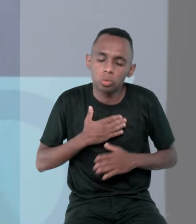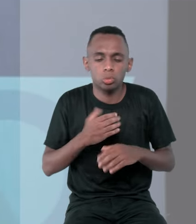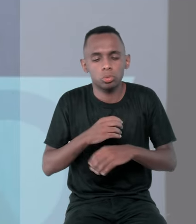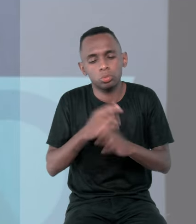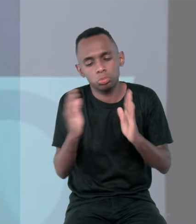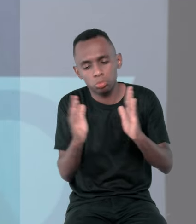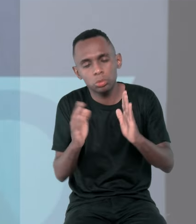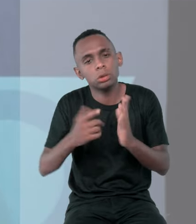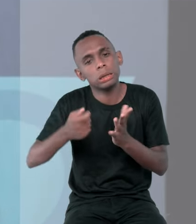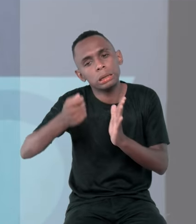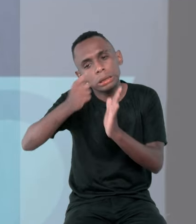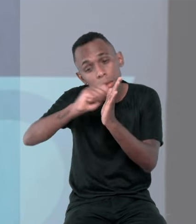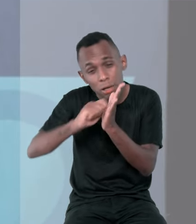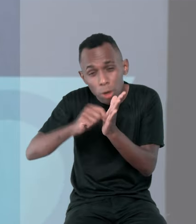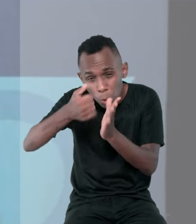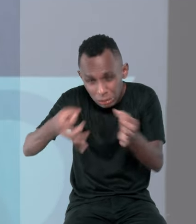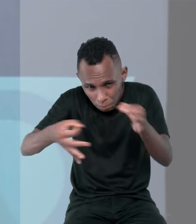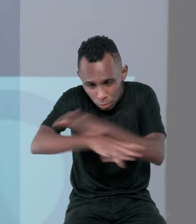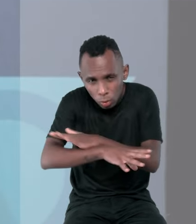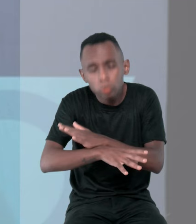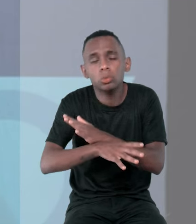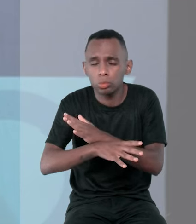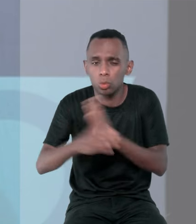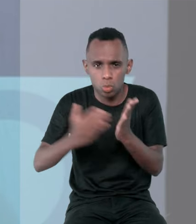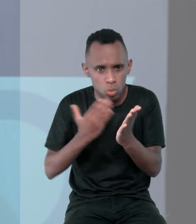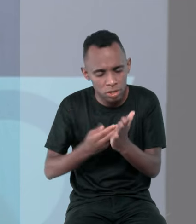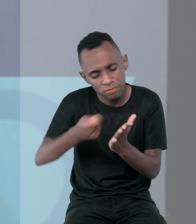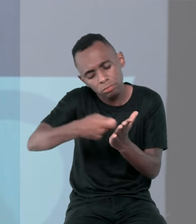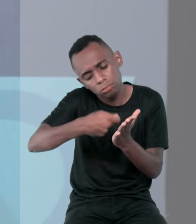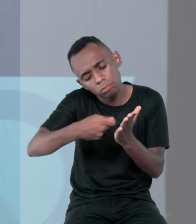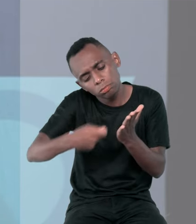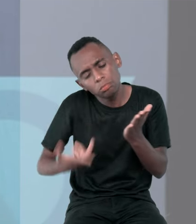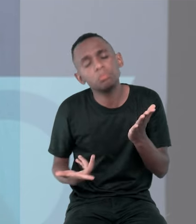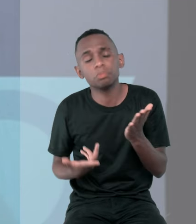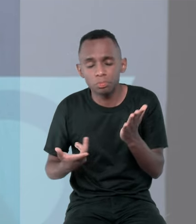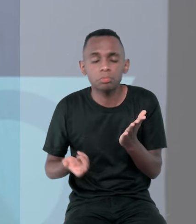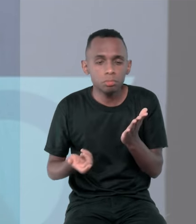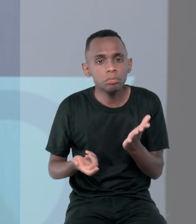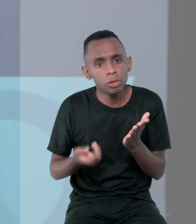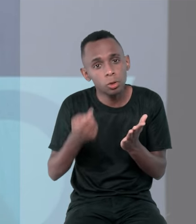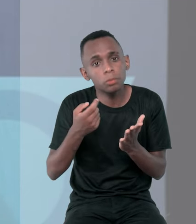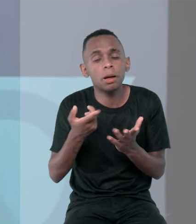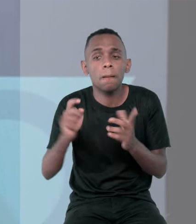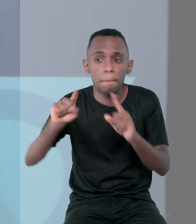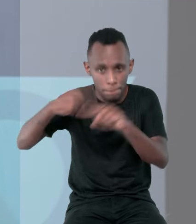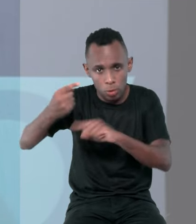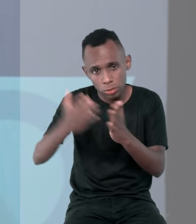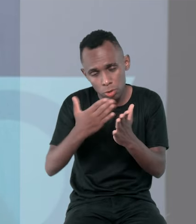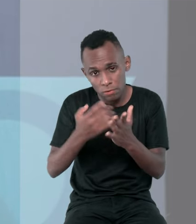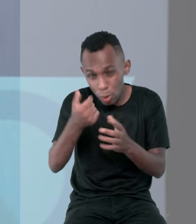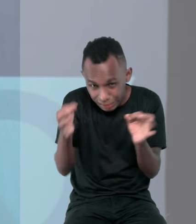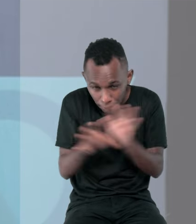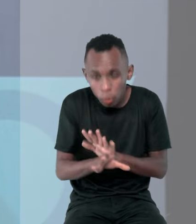estou terminando um livro, quer dizer, estava terminando depois disso tudo, né? Estava terminando o próximo livro, e